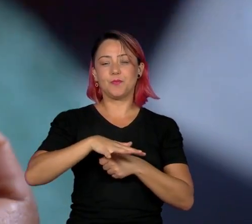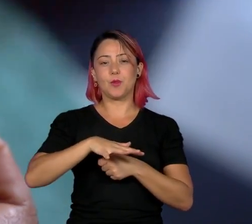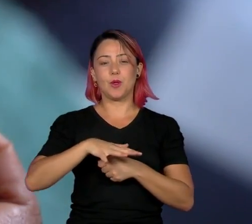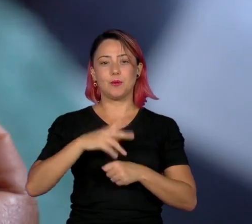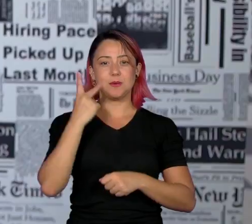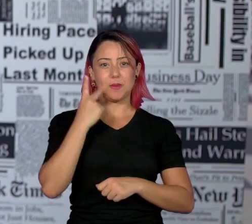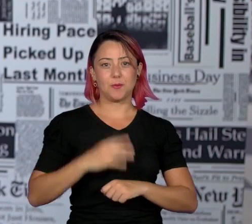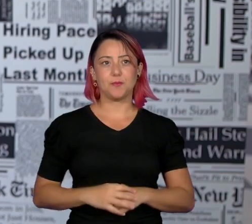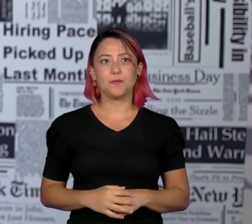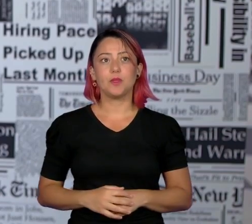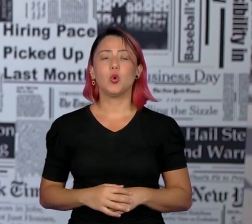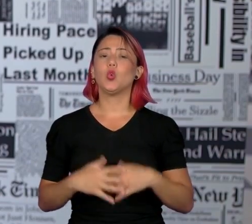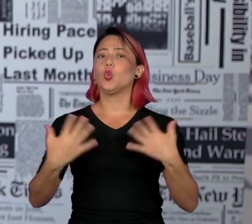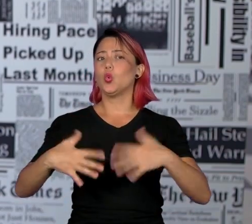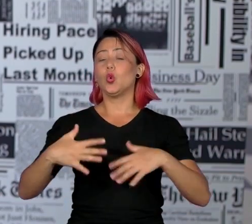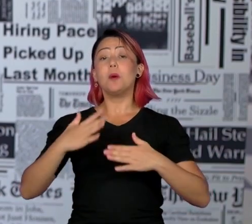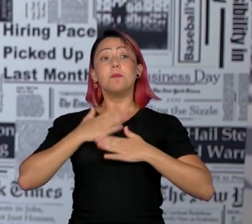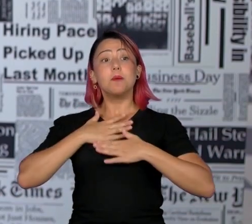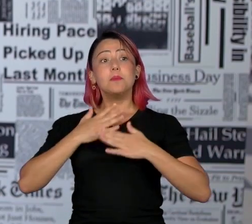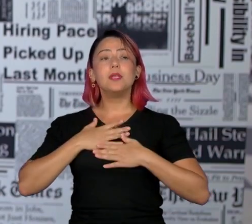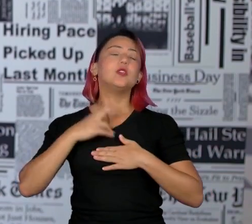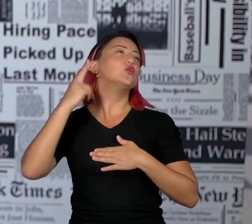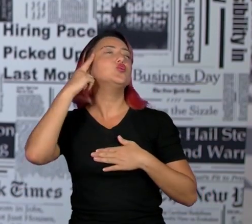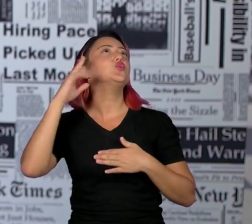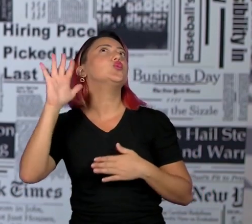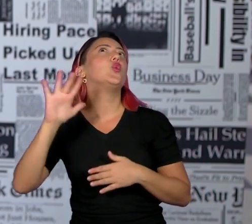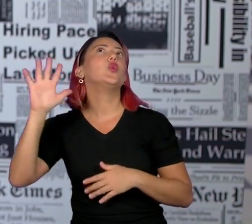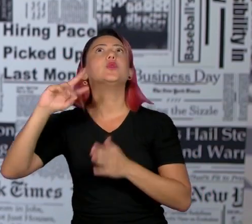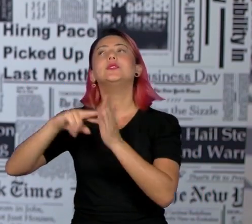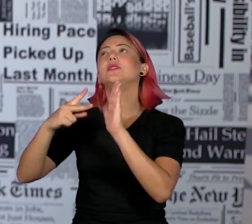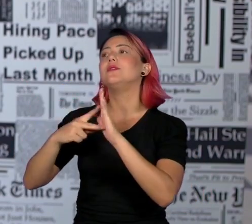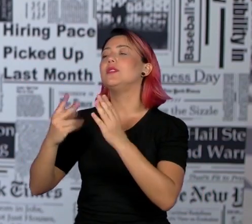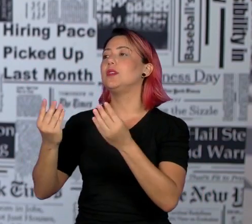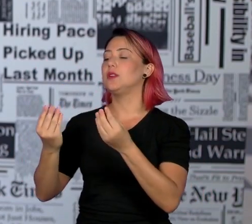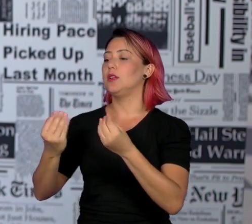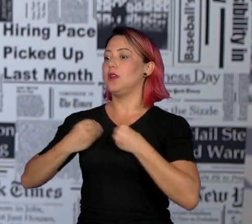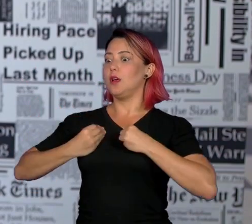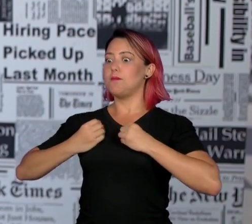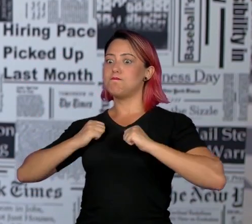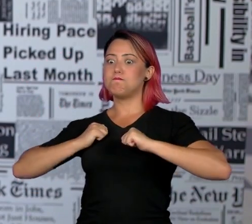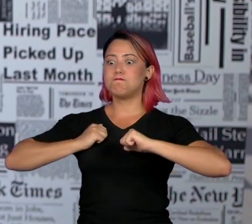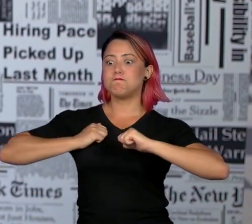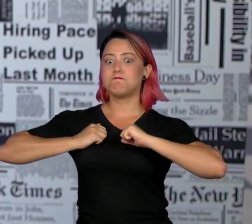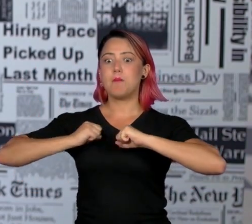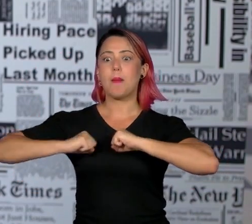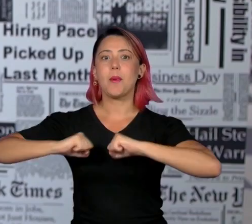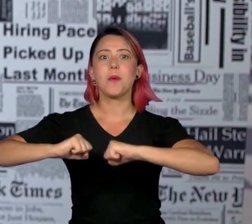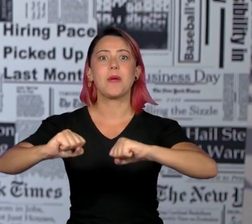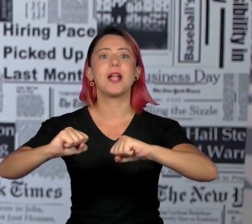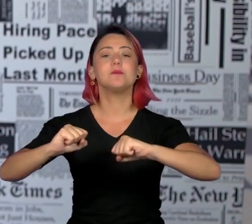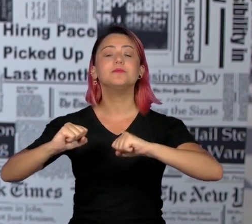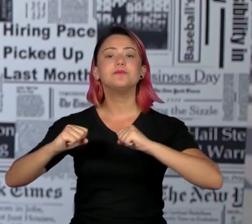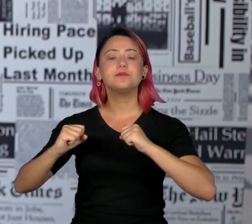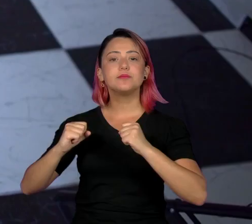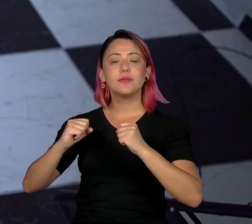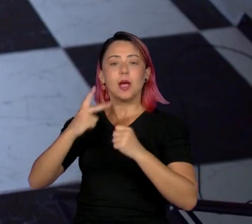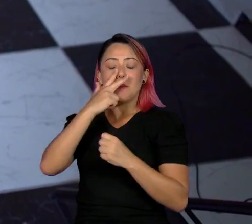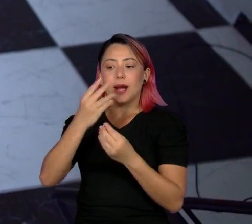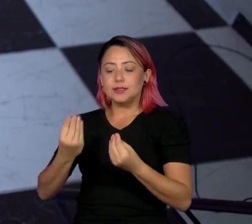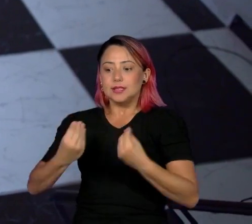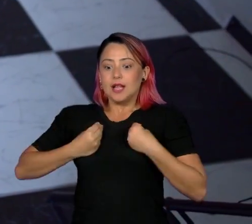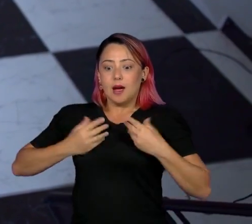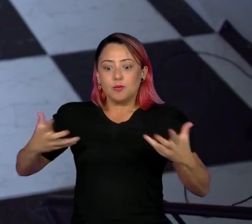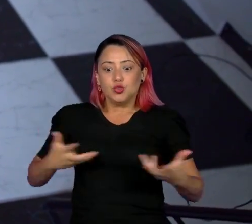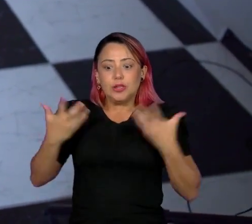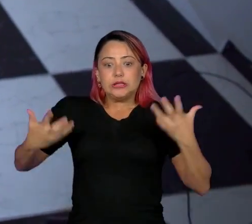Sonho para mim é aquilo que te move, é você sonhar, imaginar e sair em busca de realizar. É